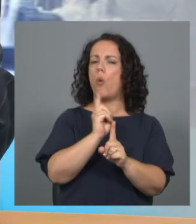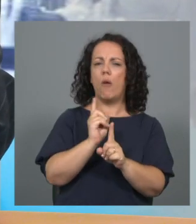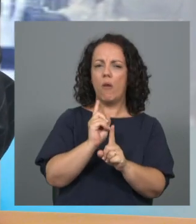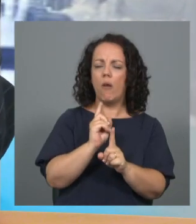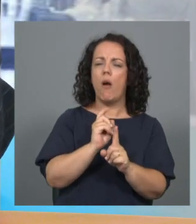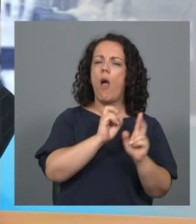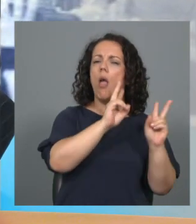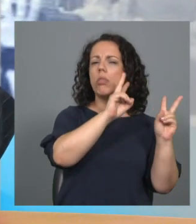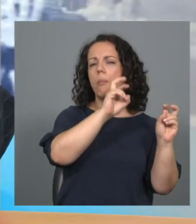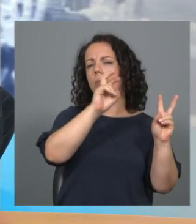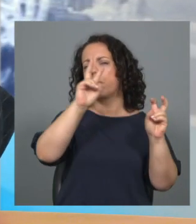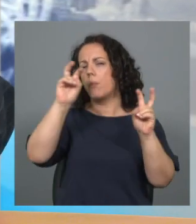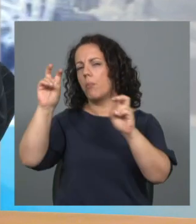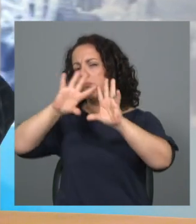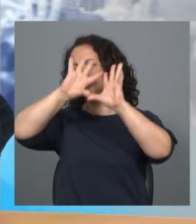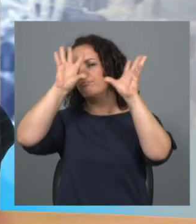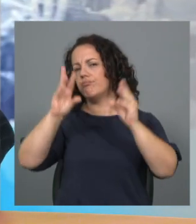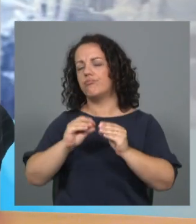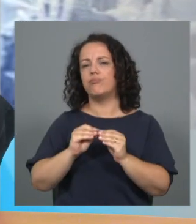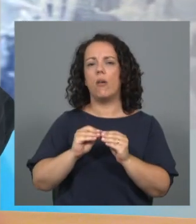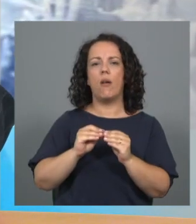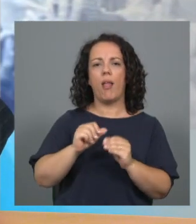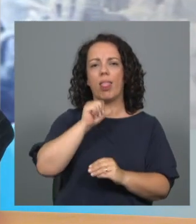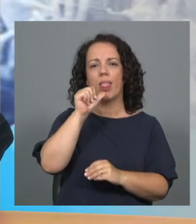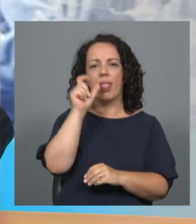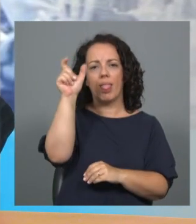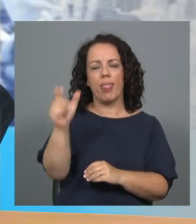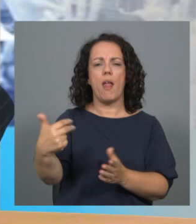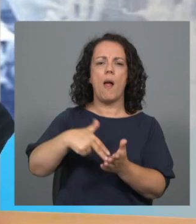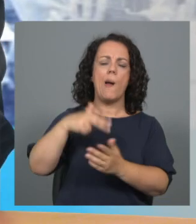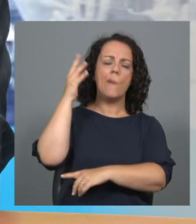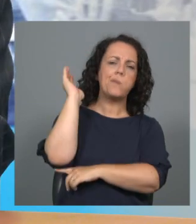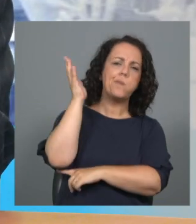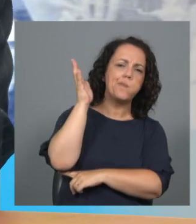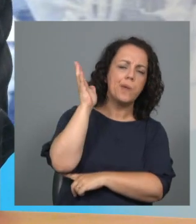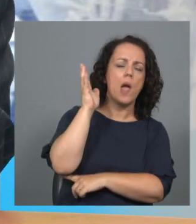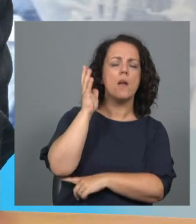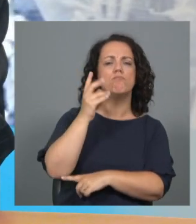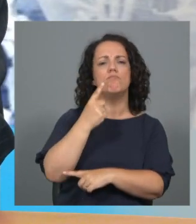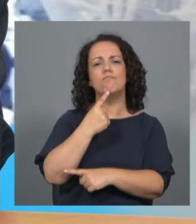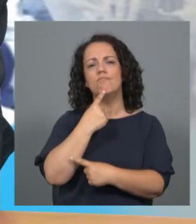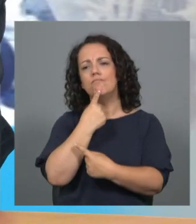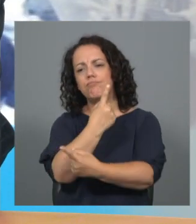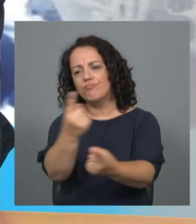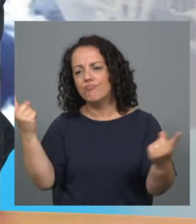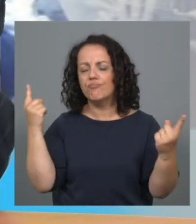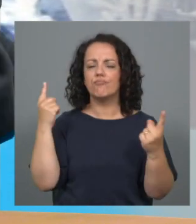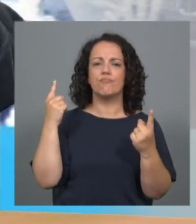das suas intervenções, das suas palestras, dos seus diálogos, das